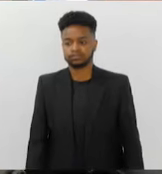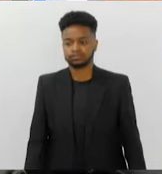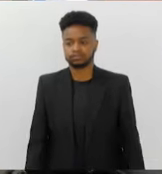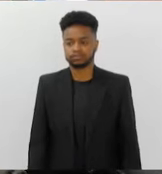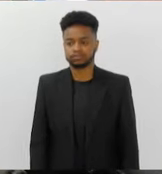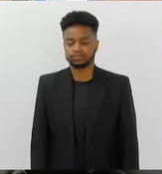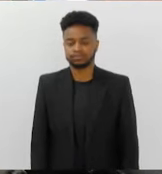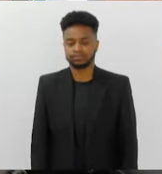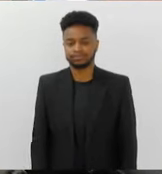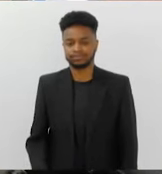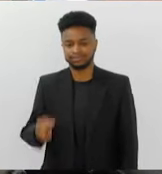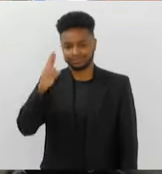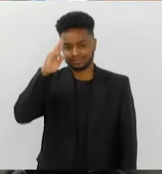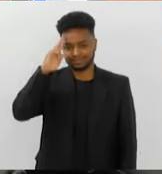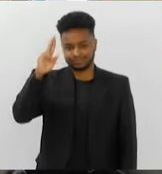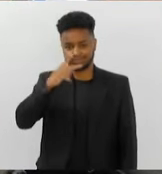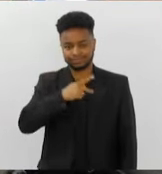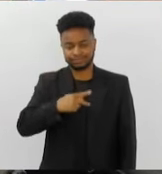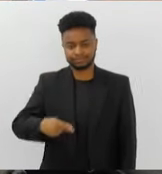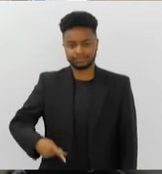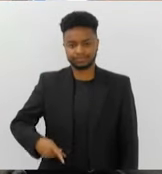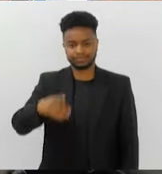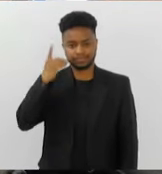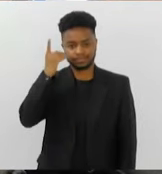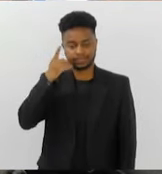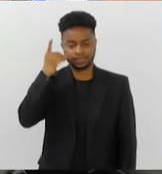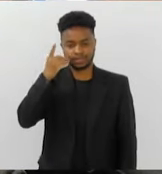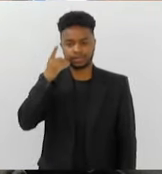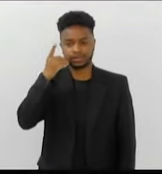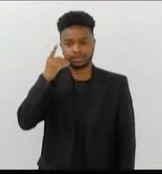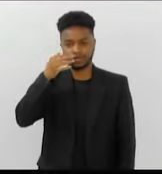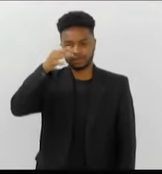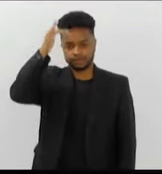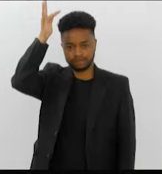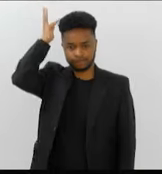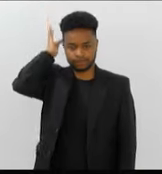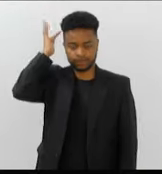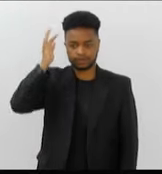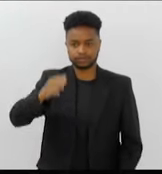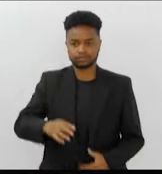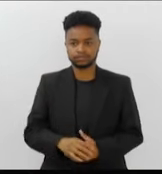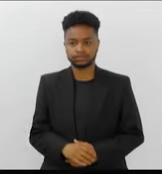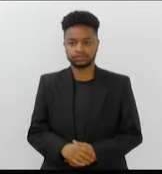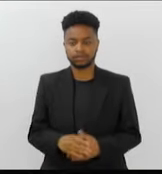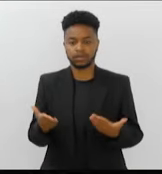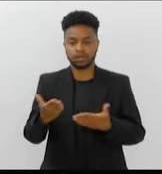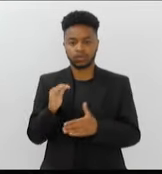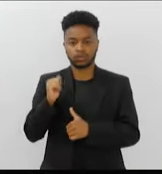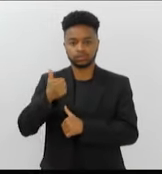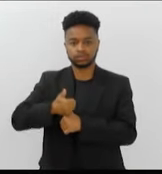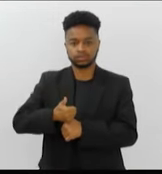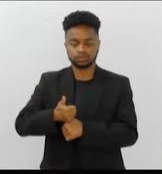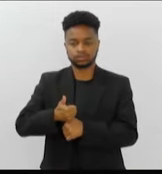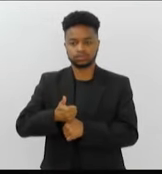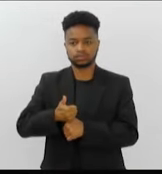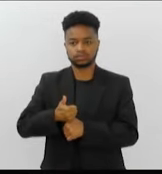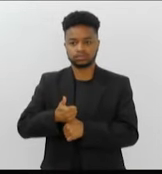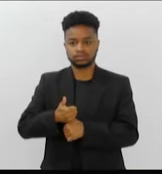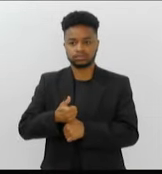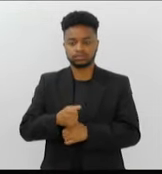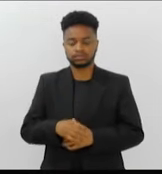Senhor presidente, deputado Fred Pacheco, sendo substituído